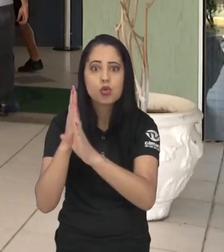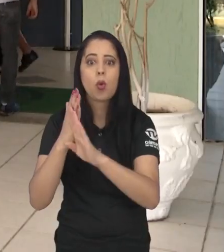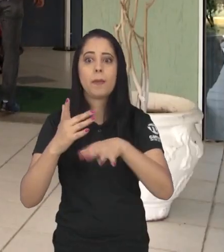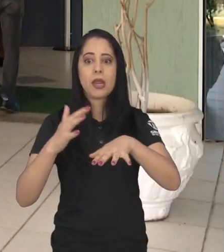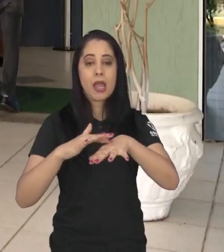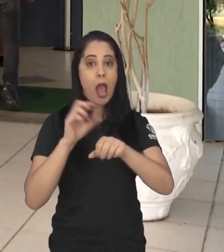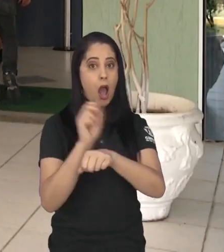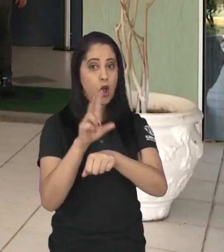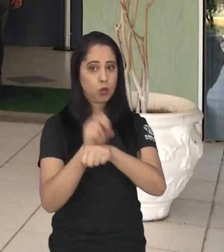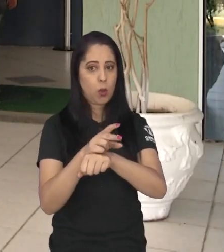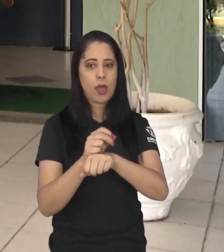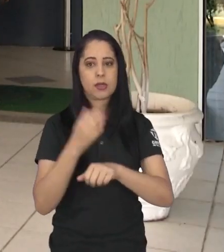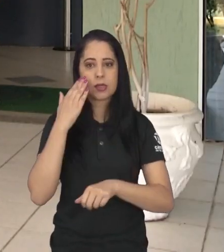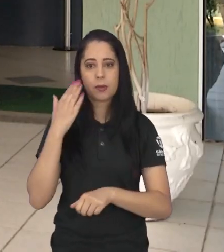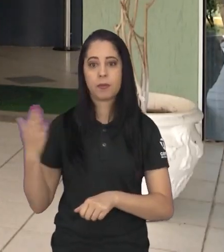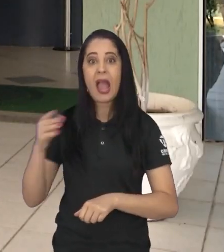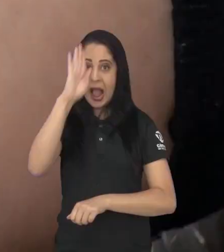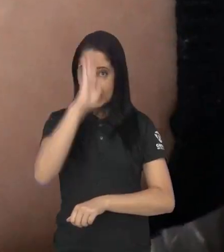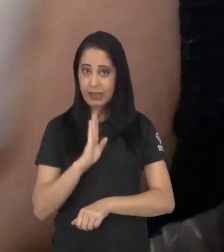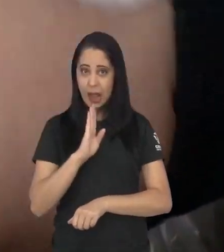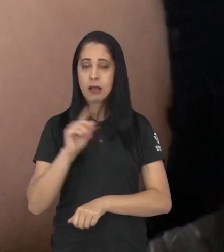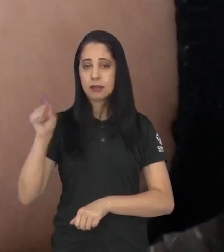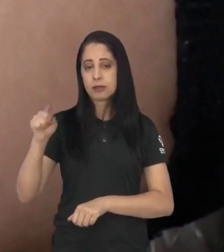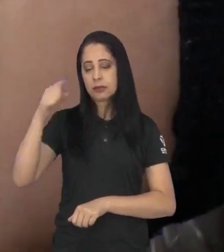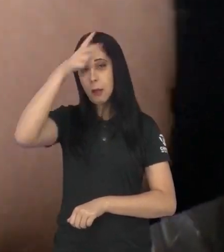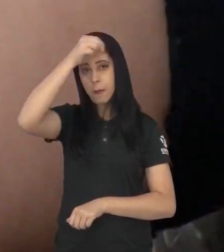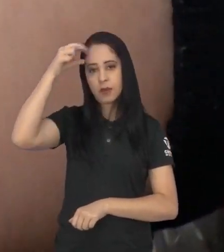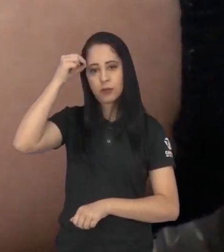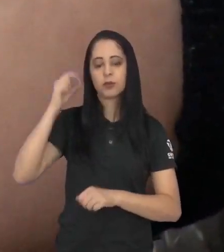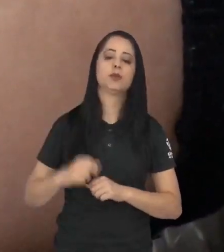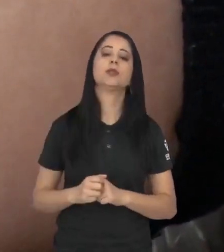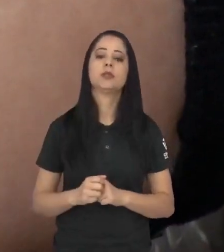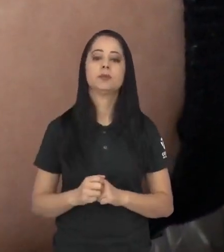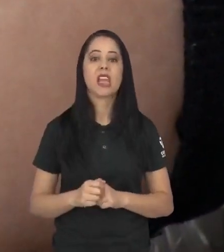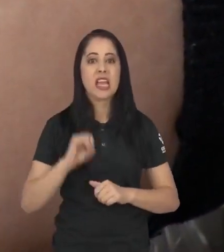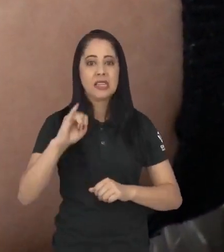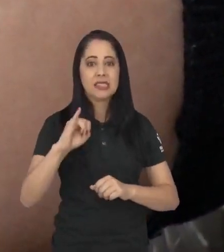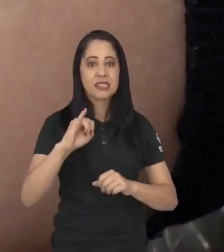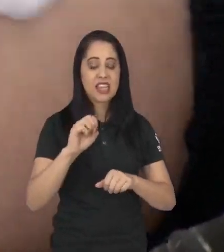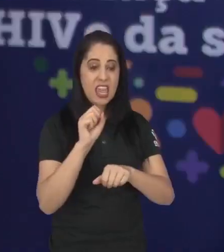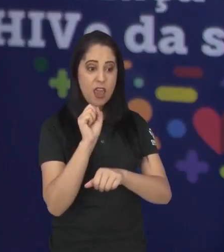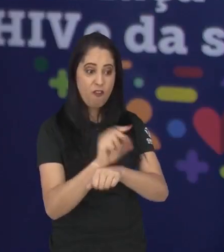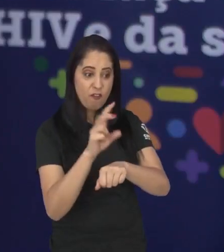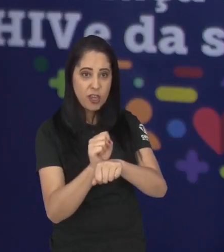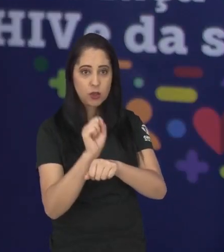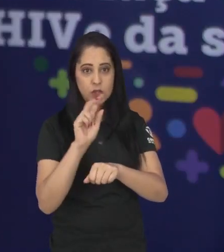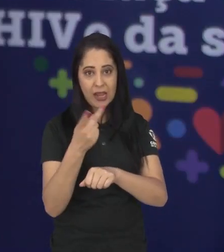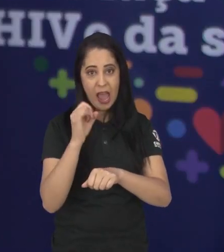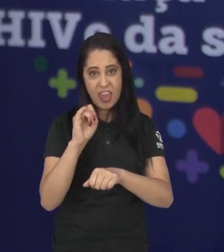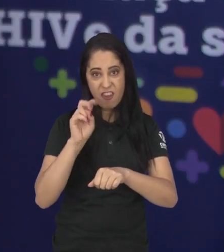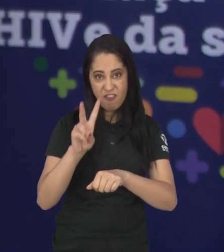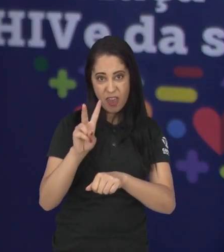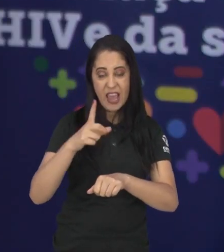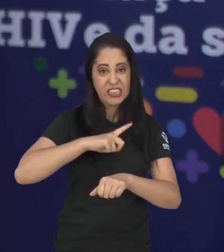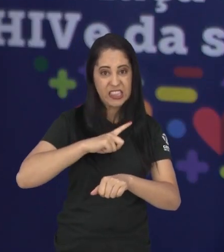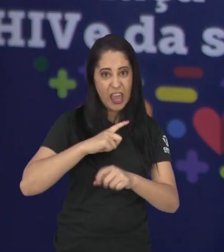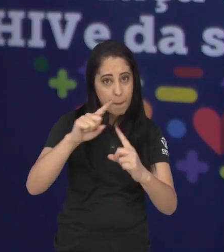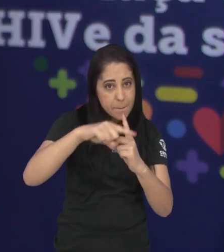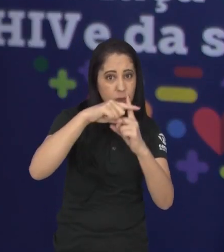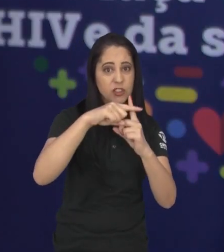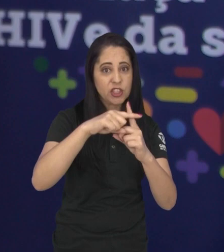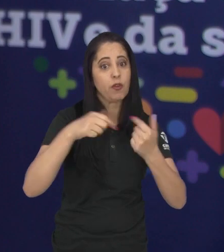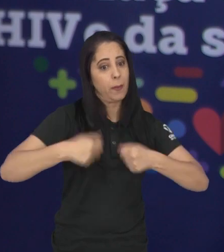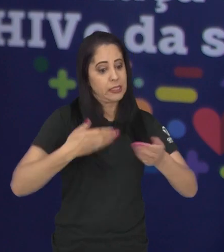vírus são oferecidos na rede pública. Em casos positivos para o HIV, a busca pelo tratamento deve